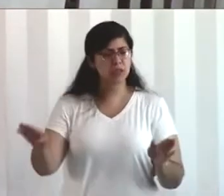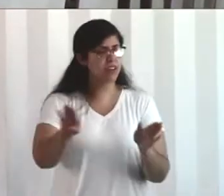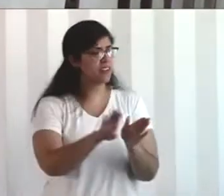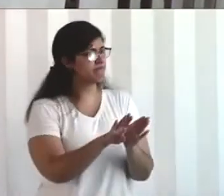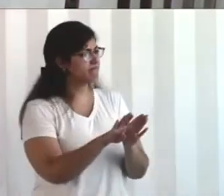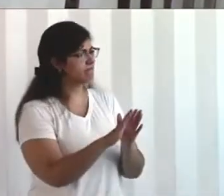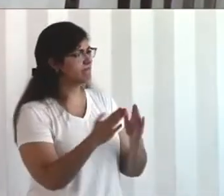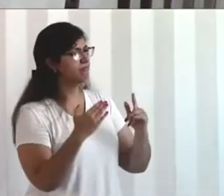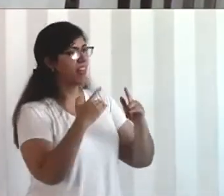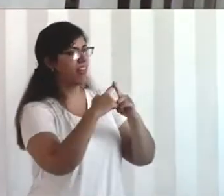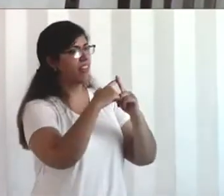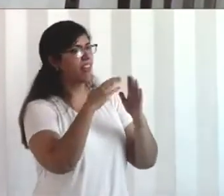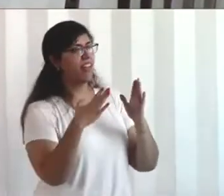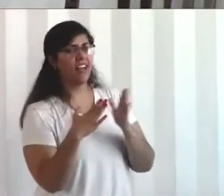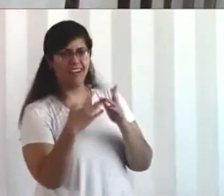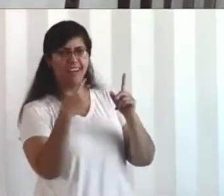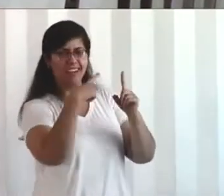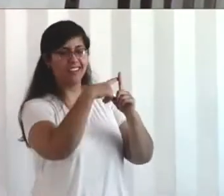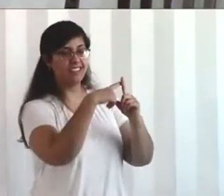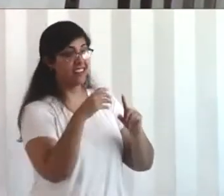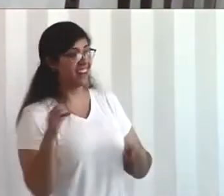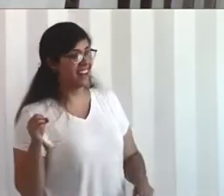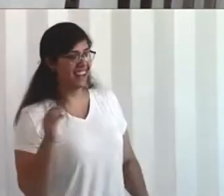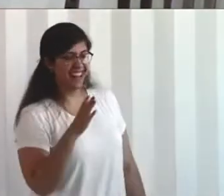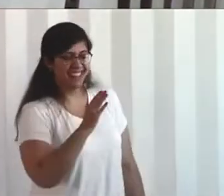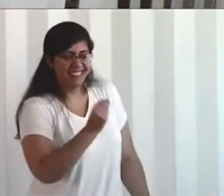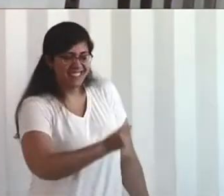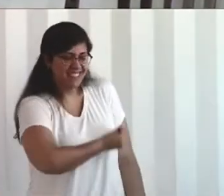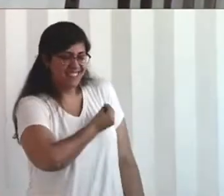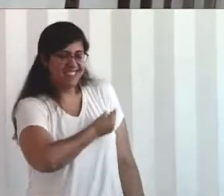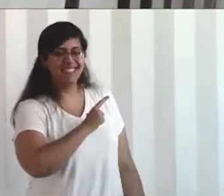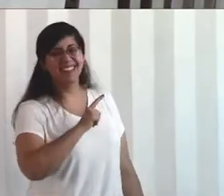nova. A igreja precisa se